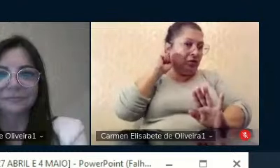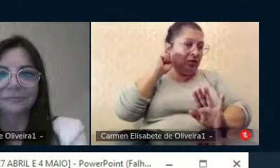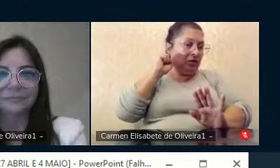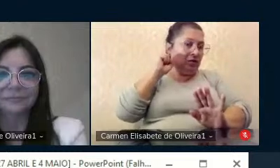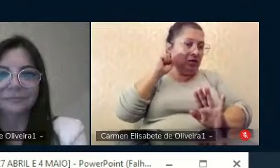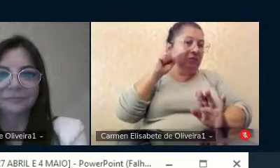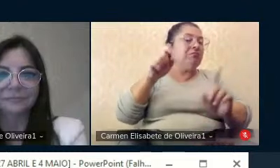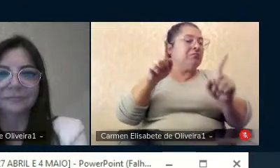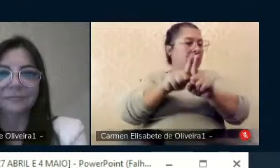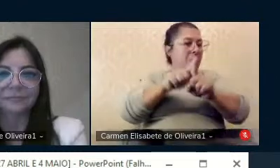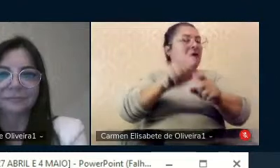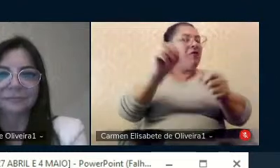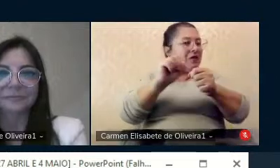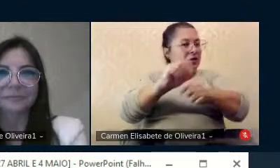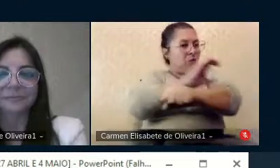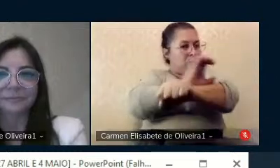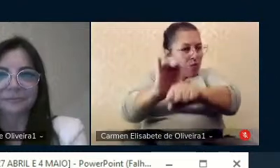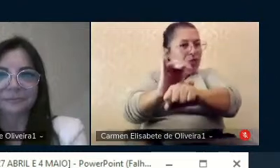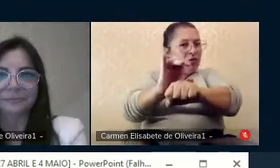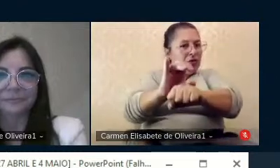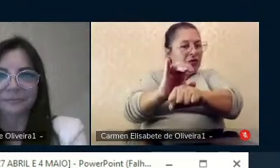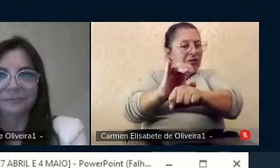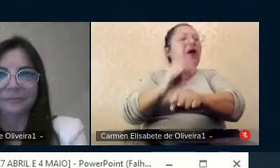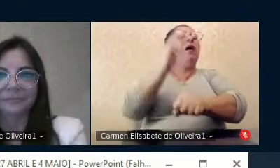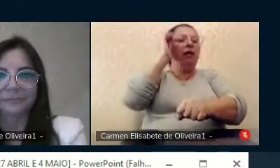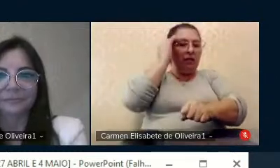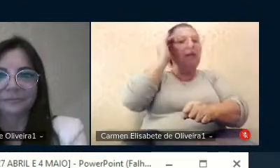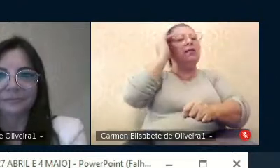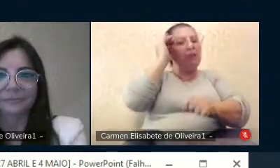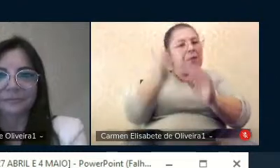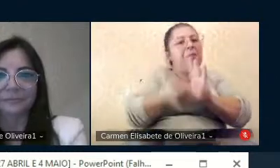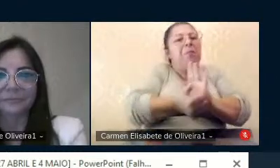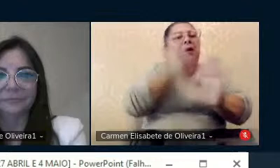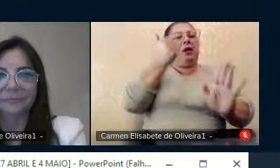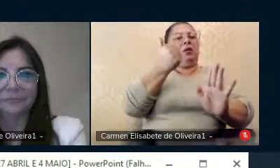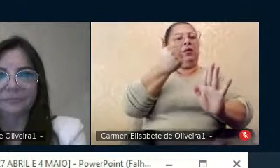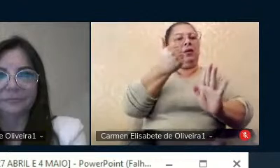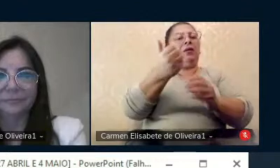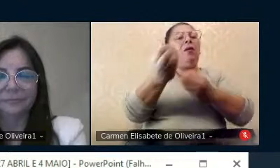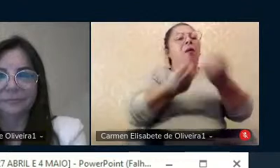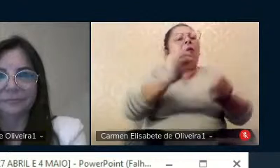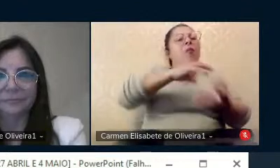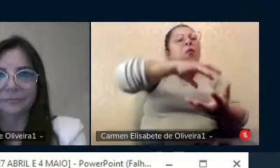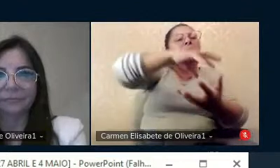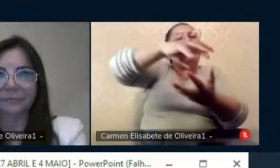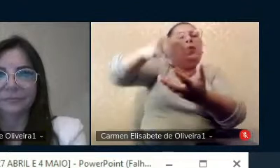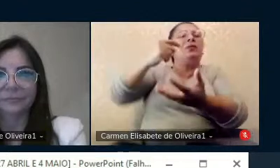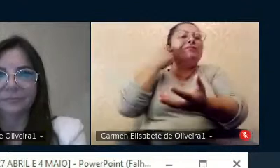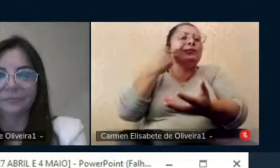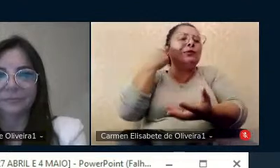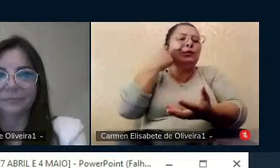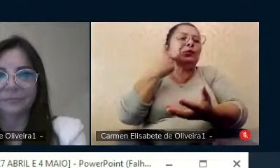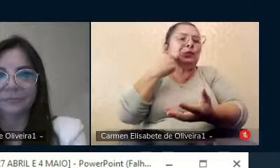estão também fazendo esse curso, compreendam melhor o mundo da surdez, né?